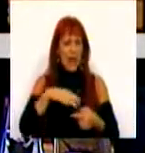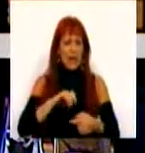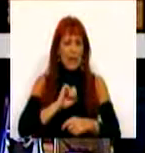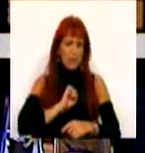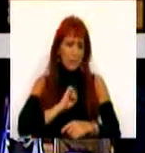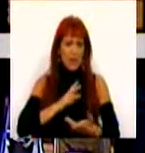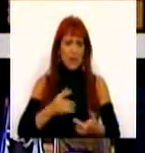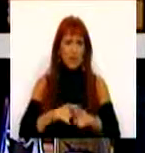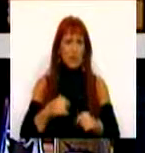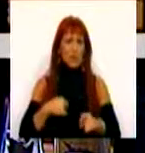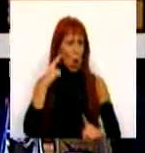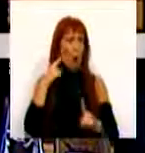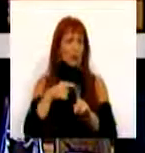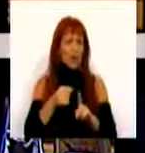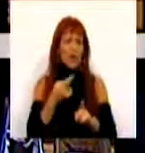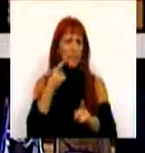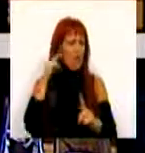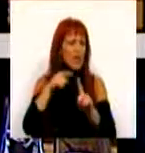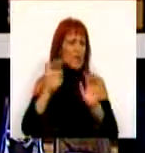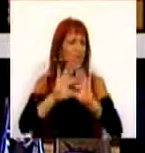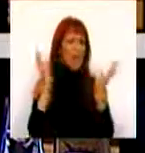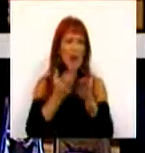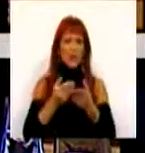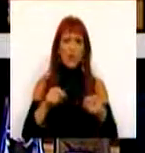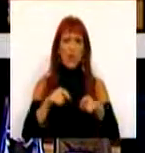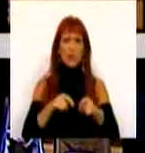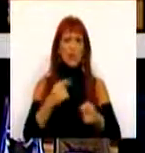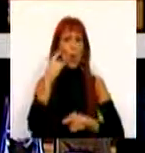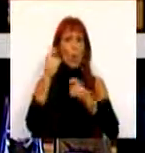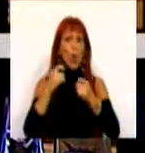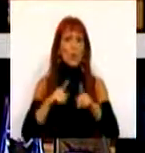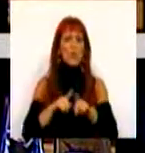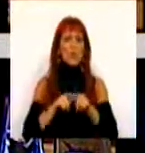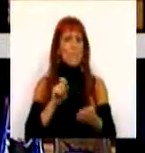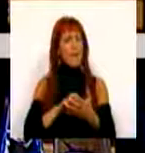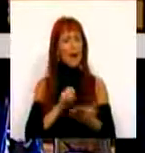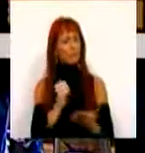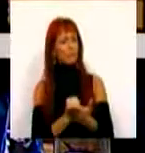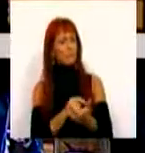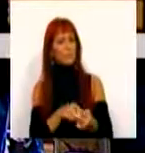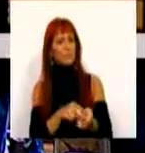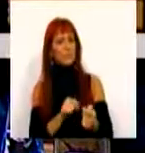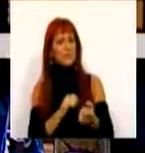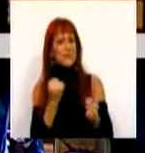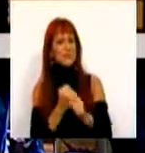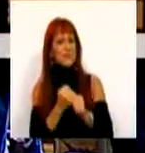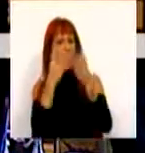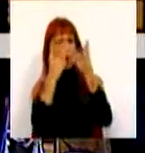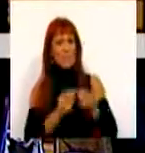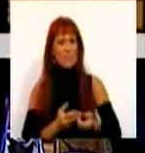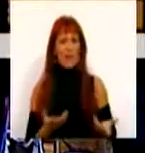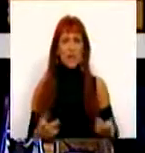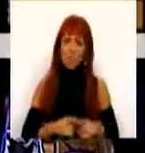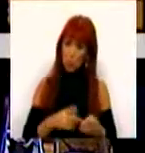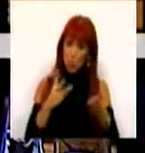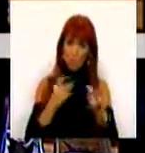não foge aos objetivos mais gerais que têm sido, ou tenho procurado que sejam a marca d'água deste exercício orçamental.